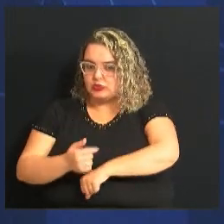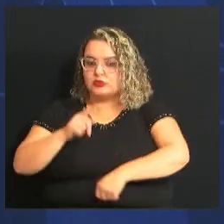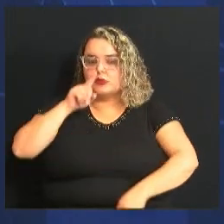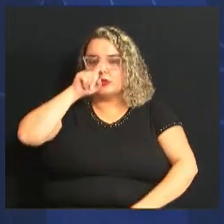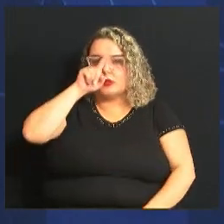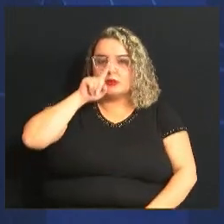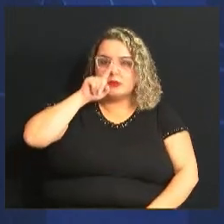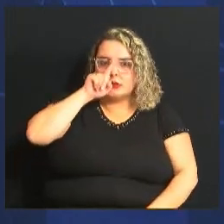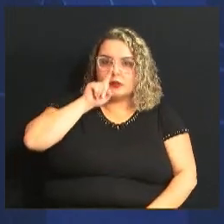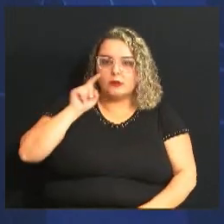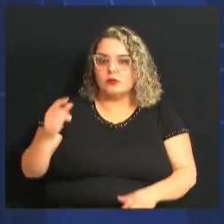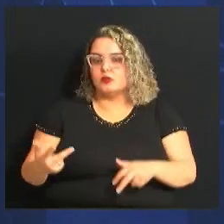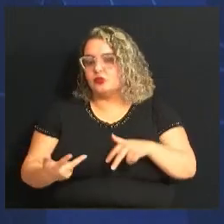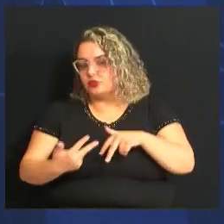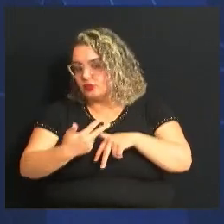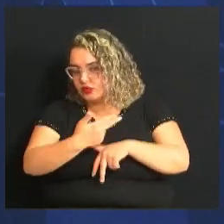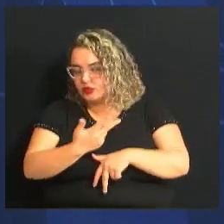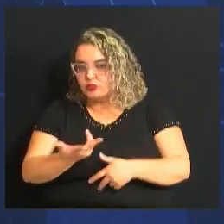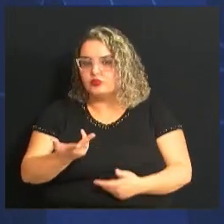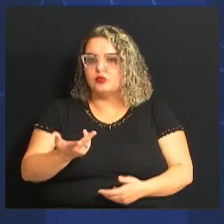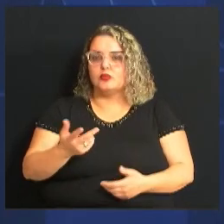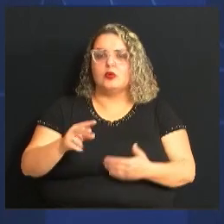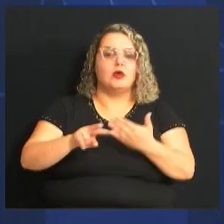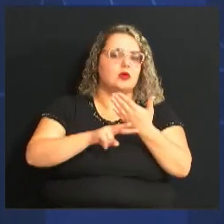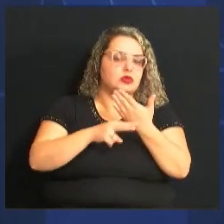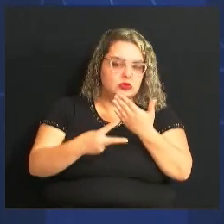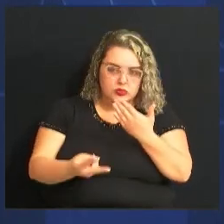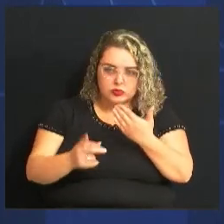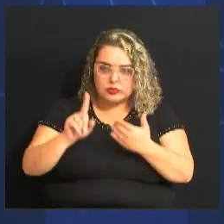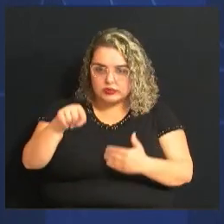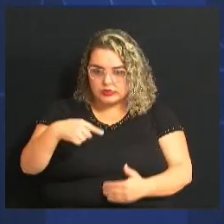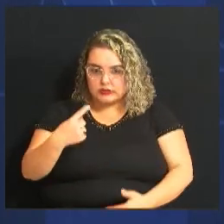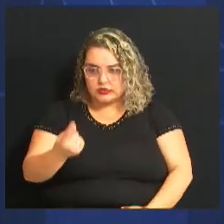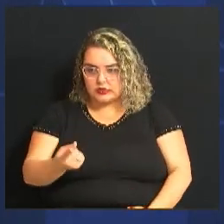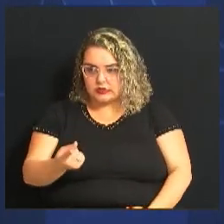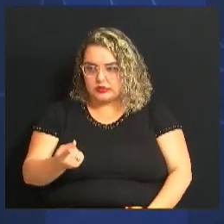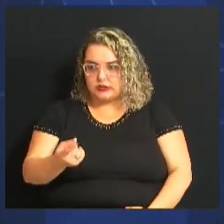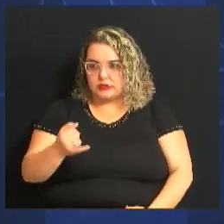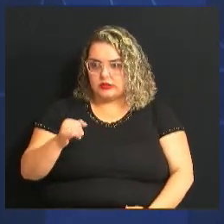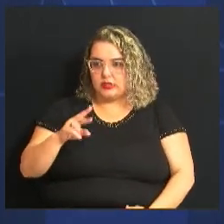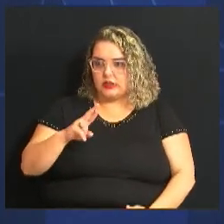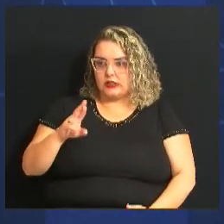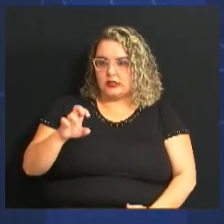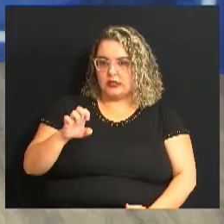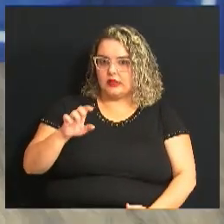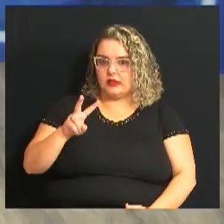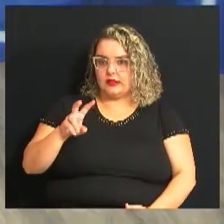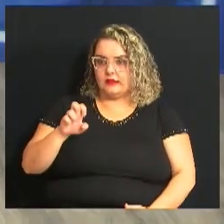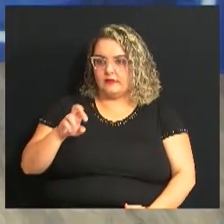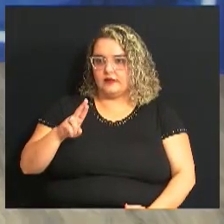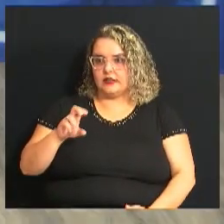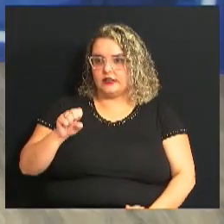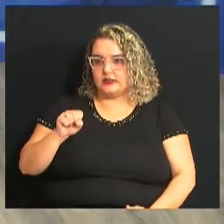uma cirurgia, efeitos adversos e da irreversibilidade também?